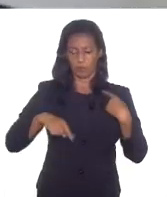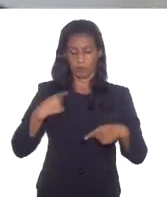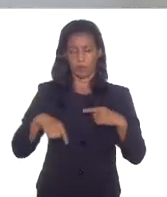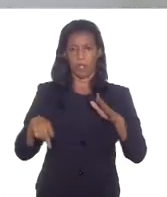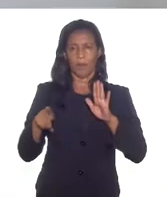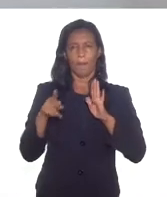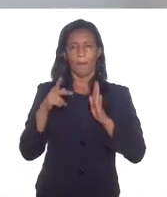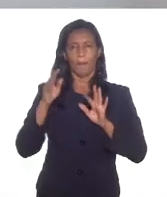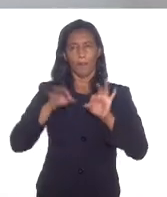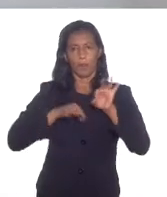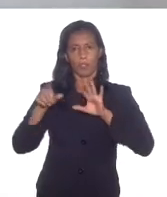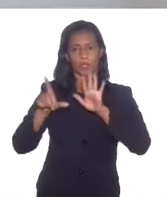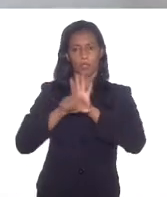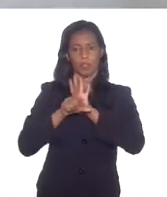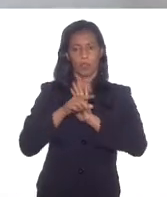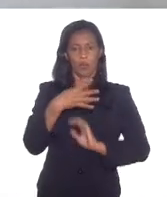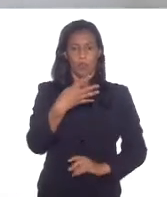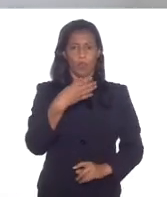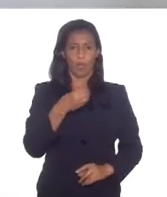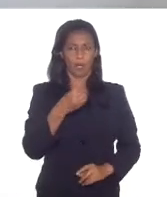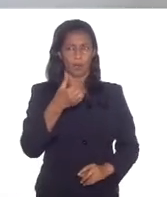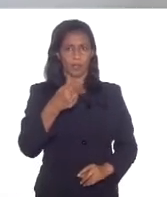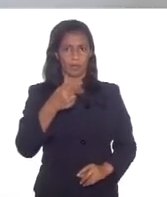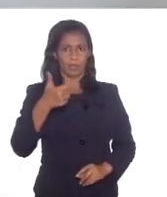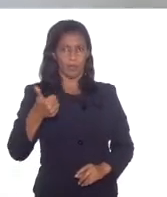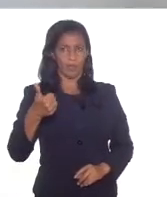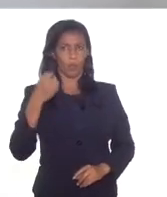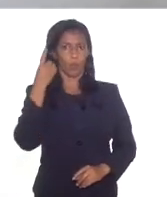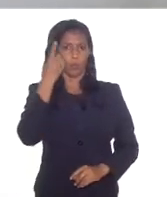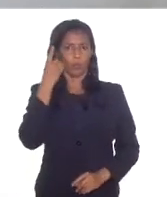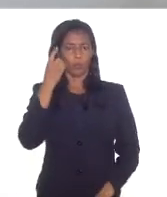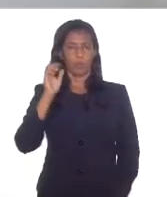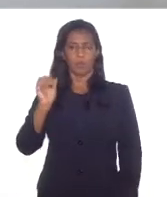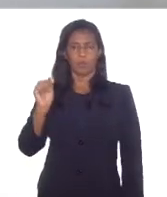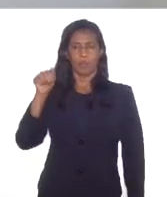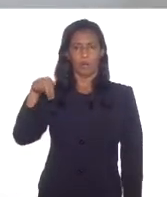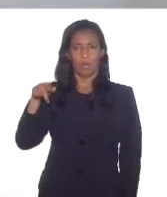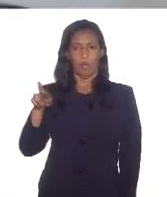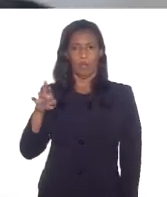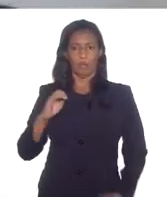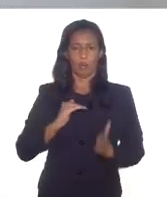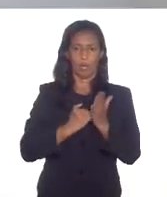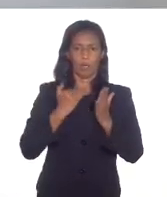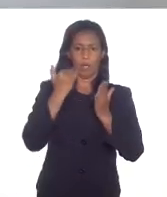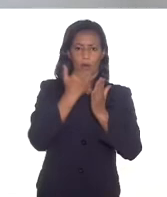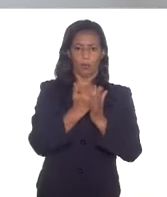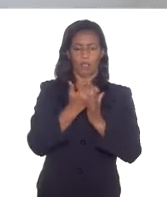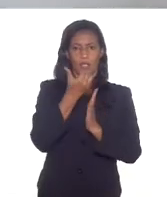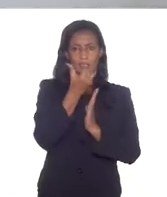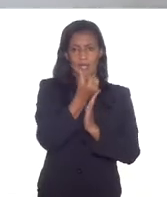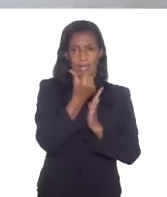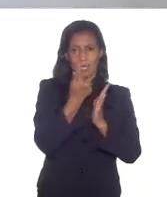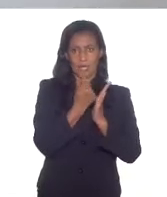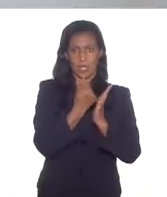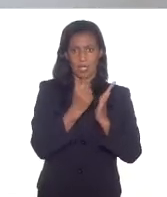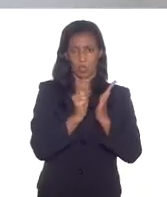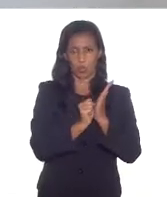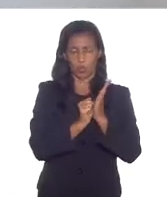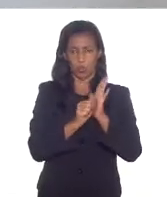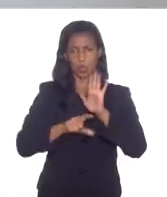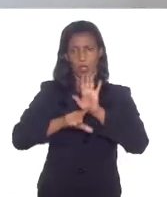de lei 4071 de 21, de autoria do deputado André Siciliano, que altera os anexos 6, 7 e 8 da Lei